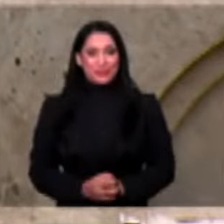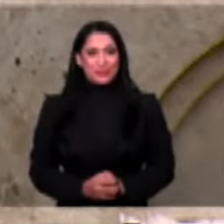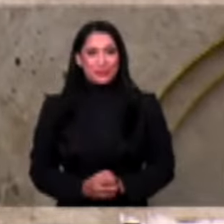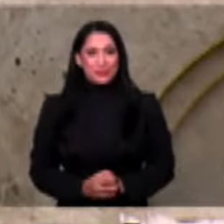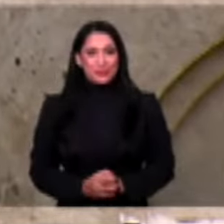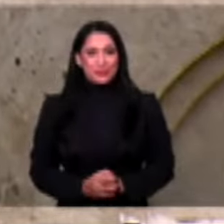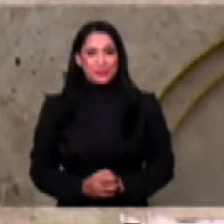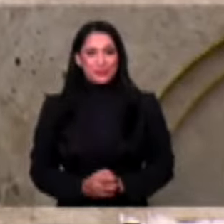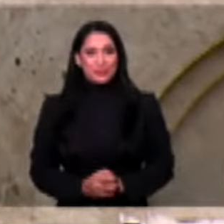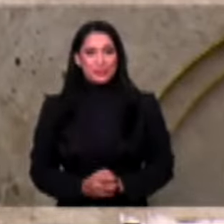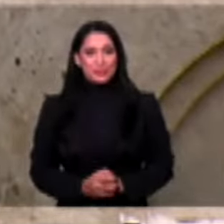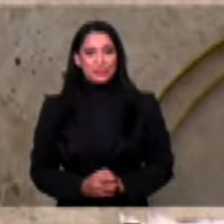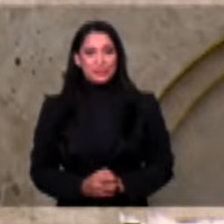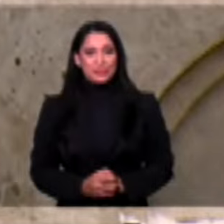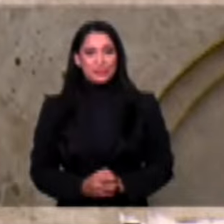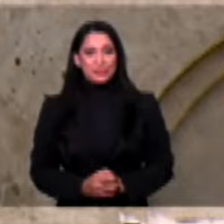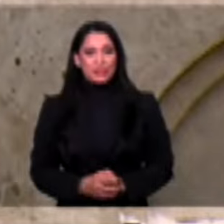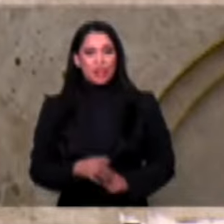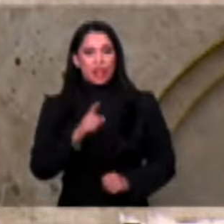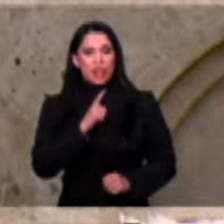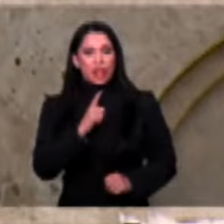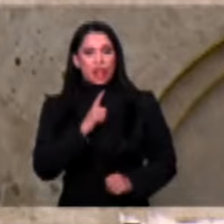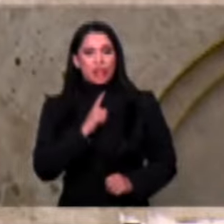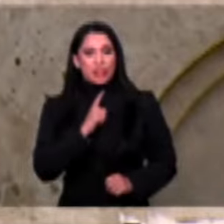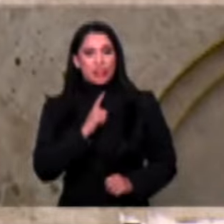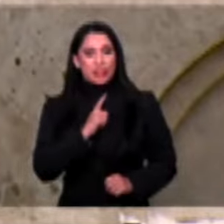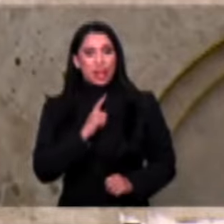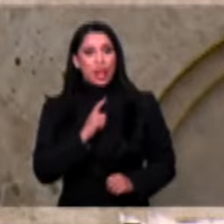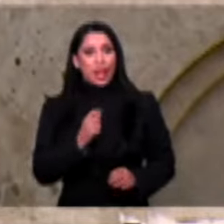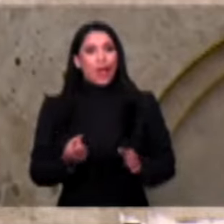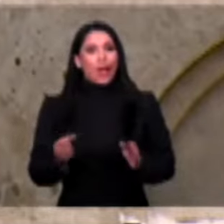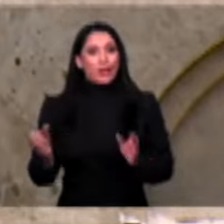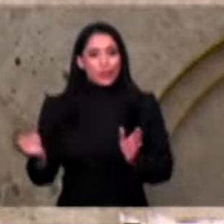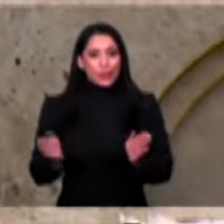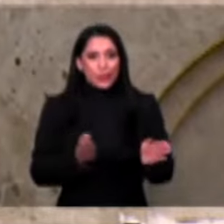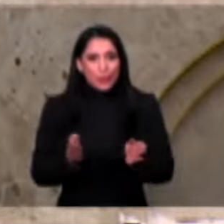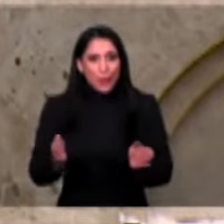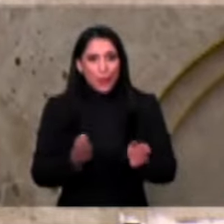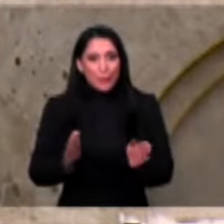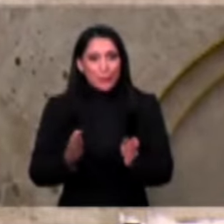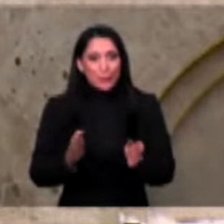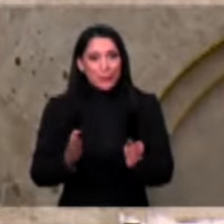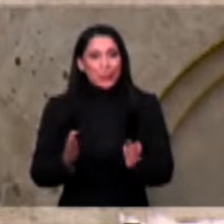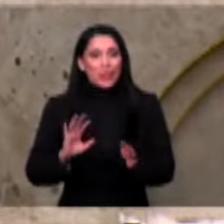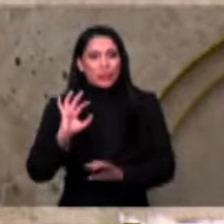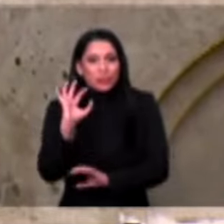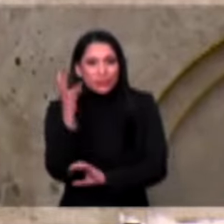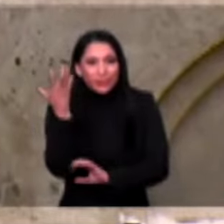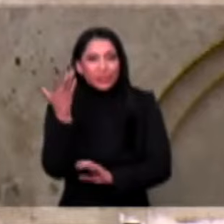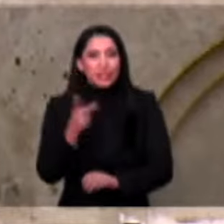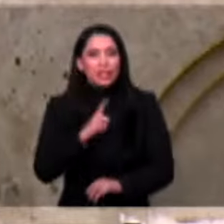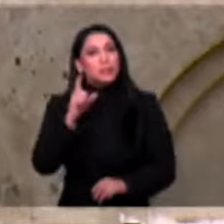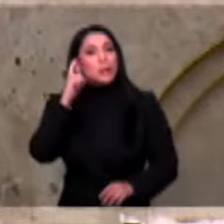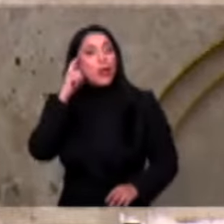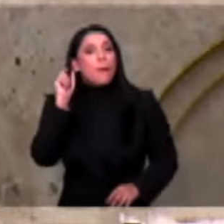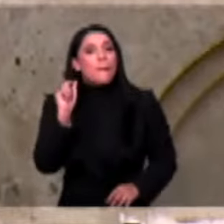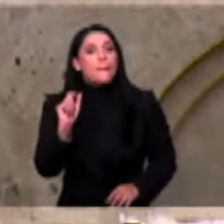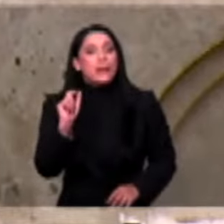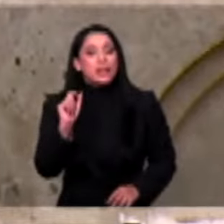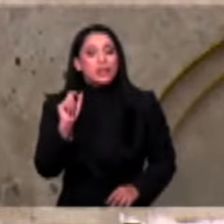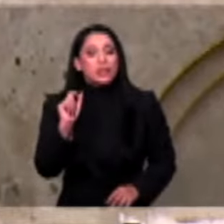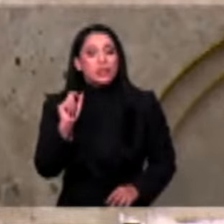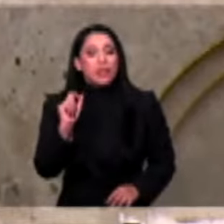Ao evocar a florescência desta estação, penso com idêntica leveza que não